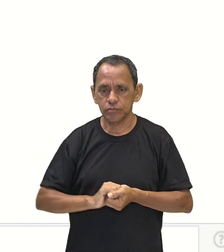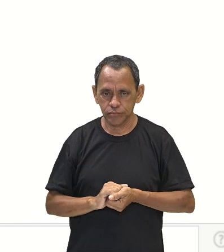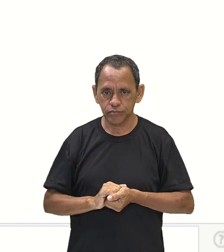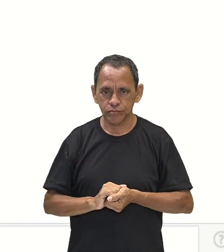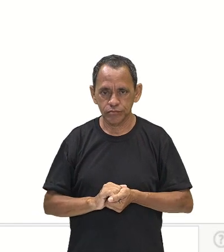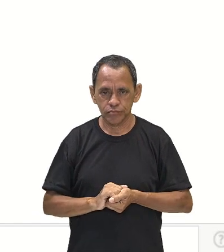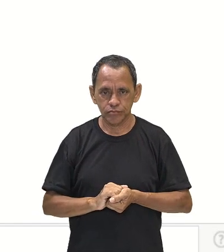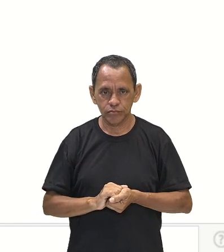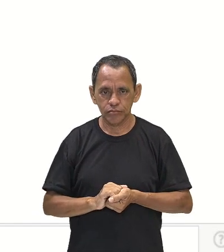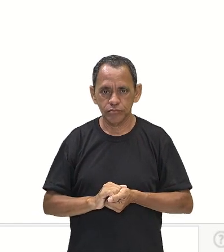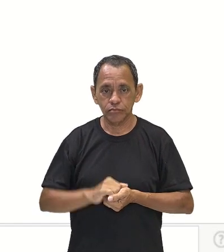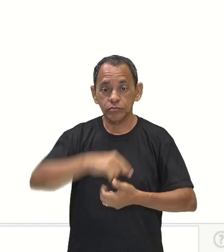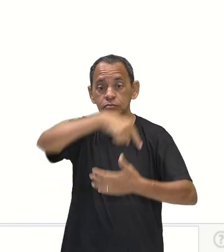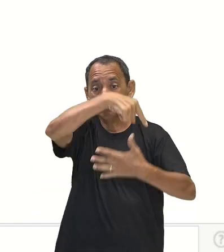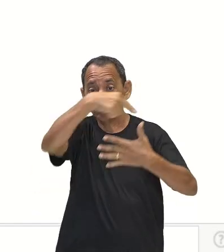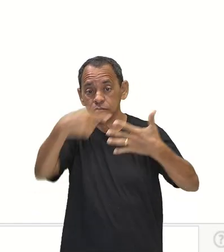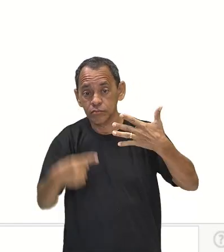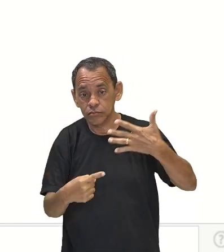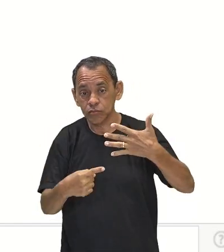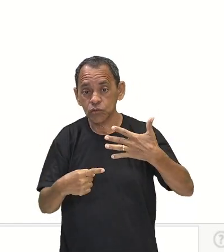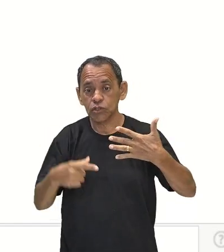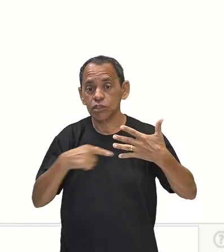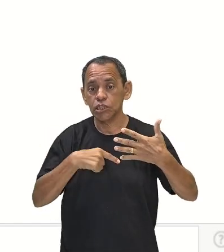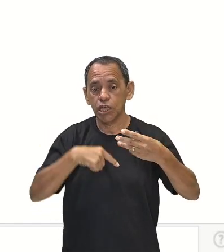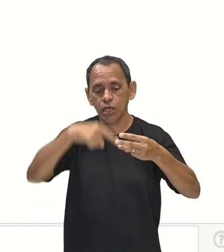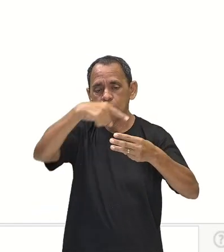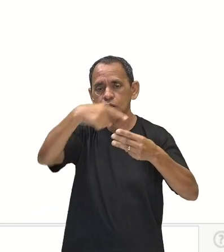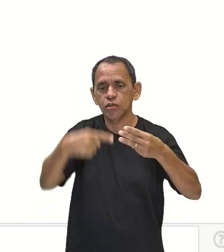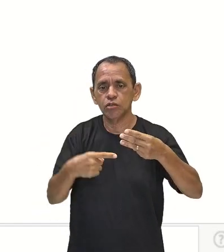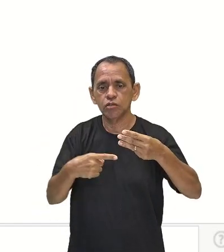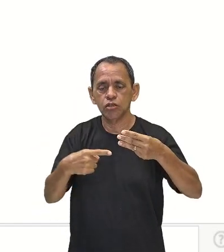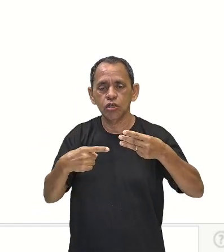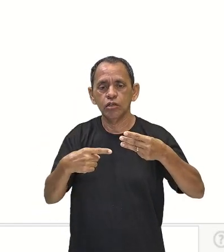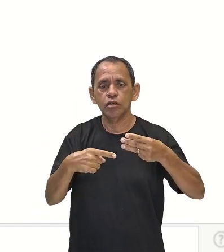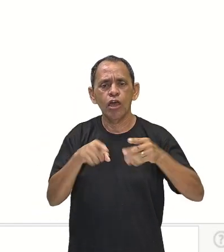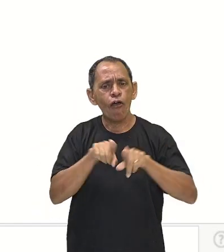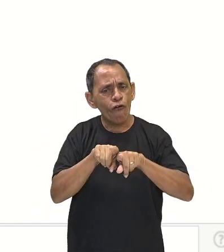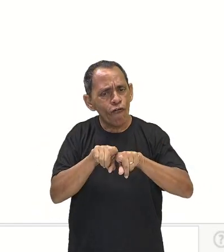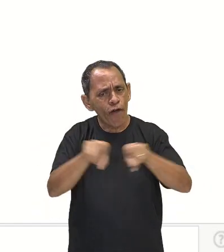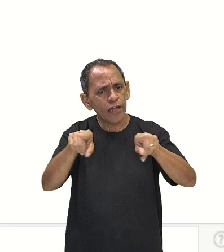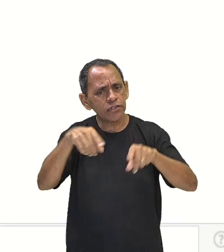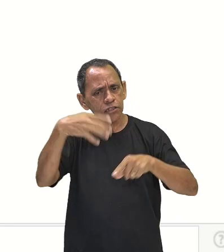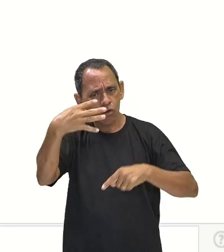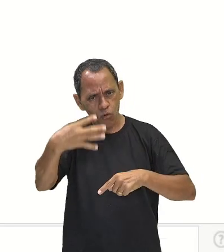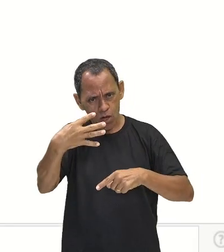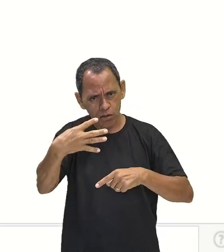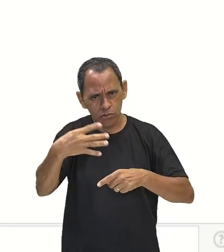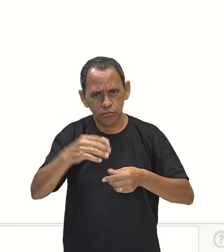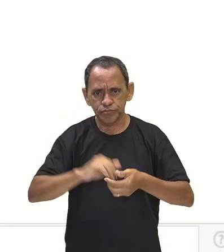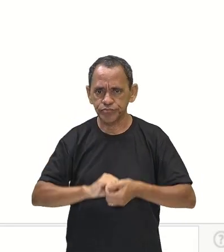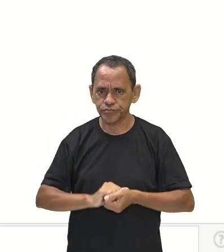tetraedro é assim composto por 4 vértices, né?